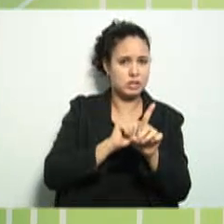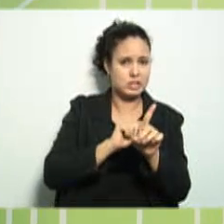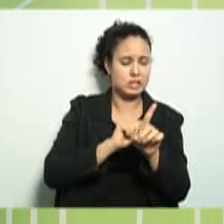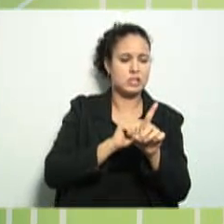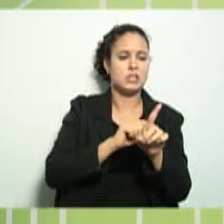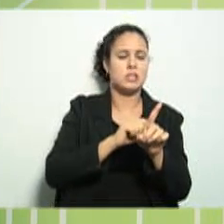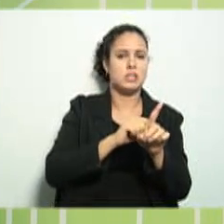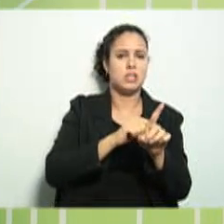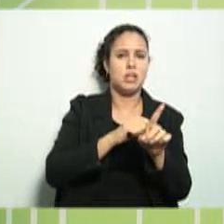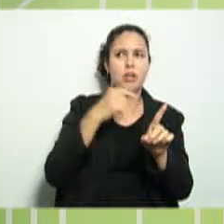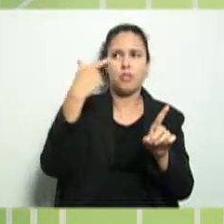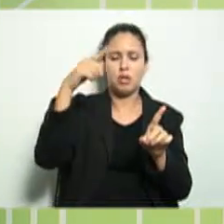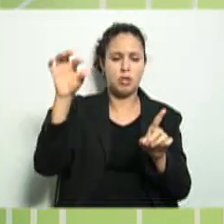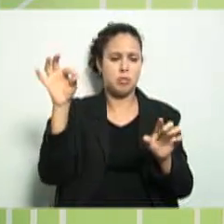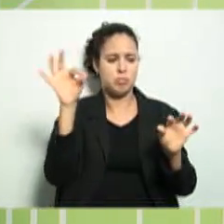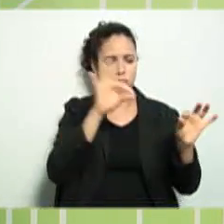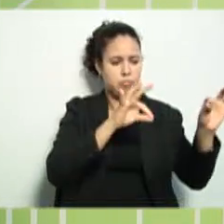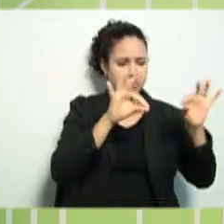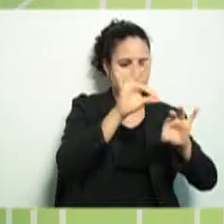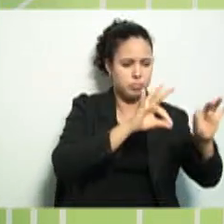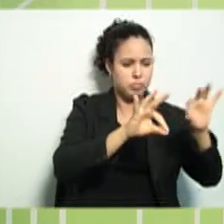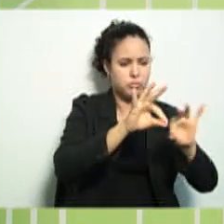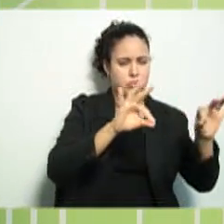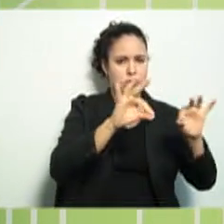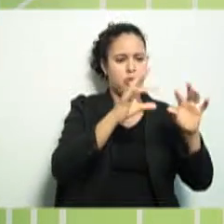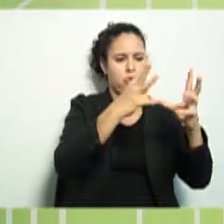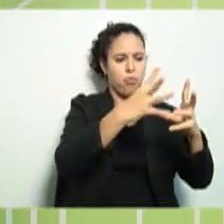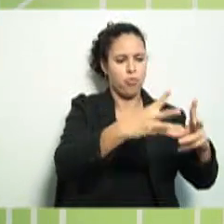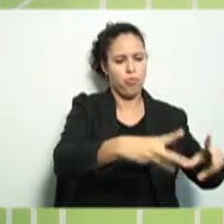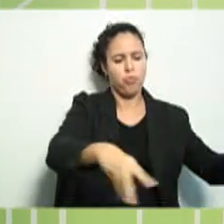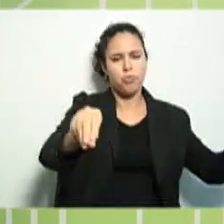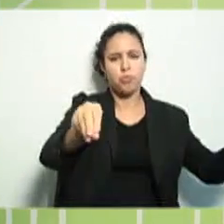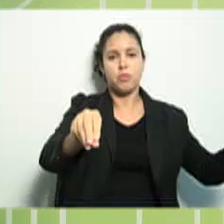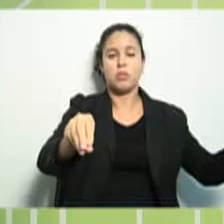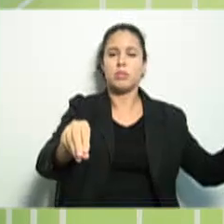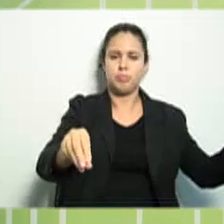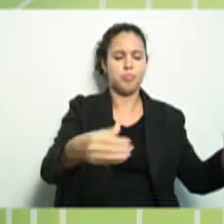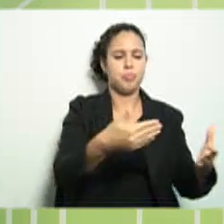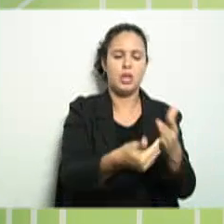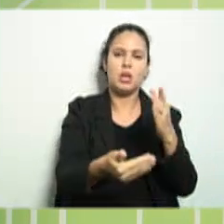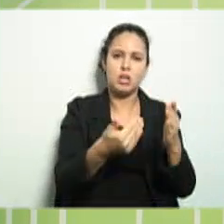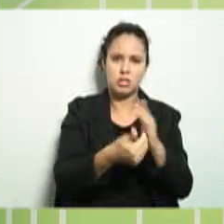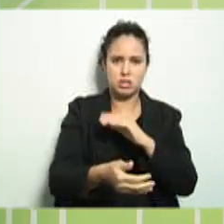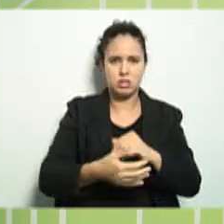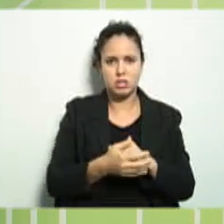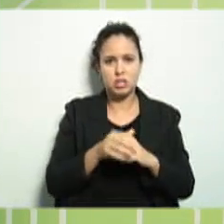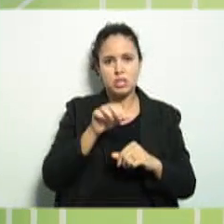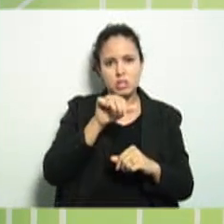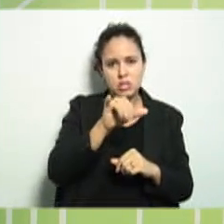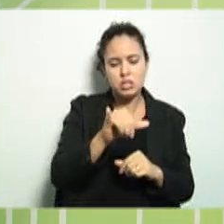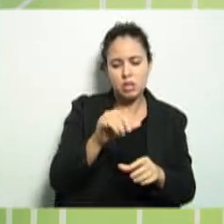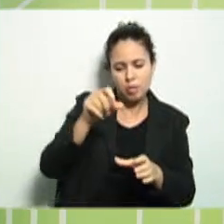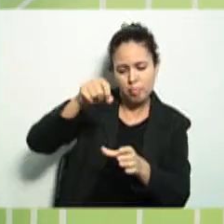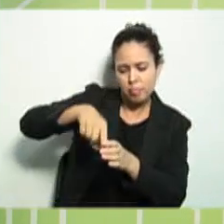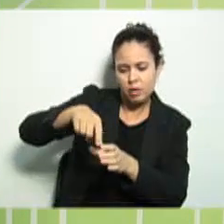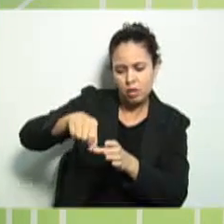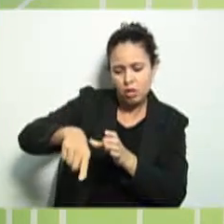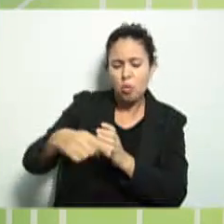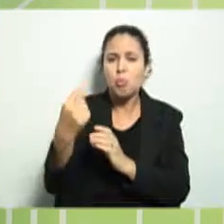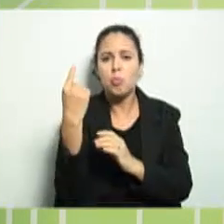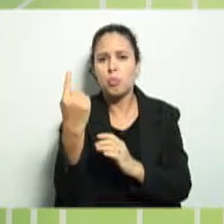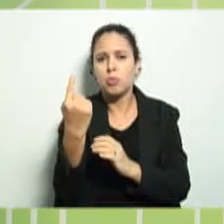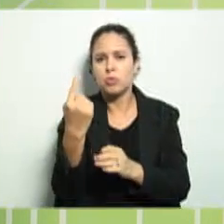sua renda dependendo de empréstimos bancários. Se você planta só um determinado produto, você fica vulnerável a